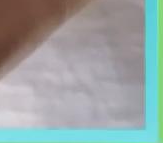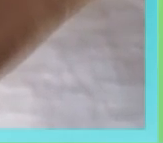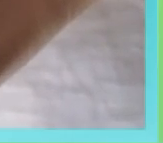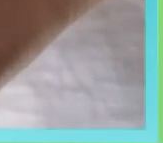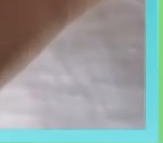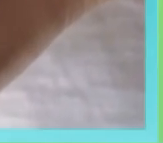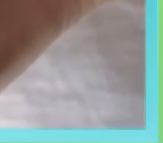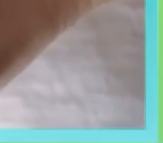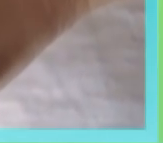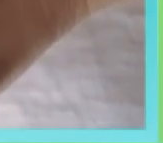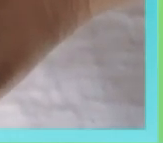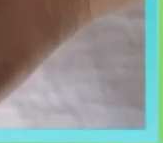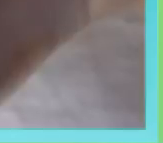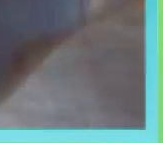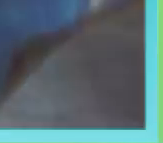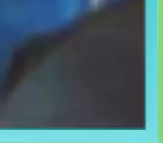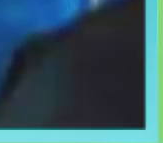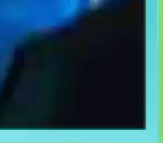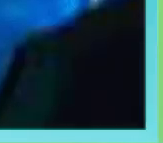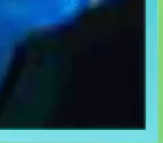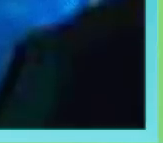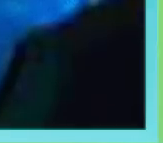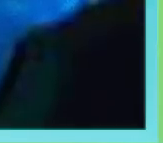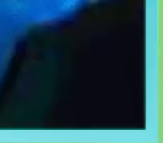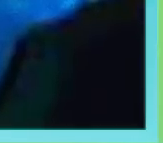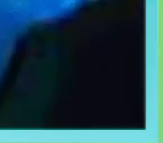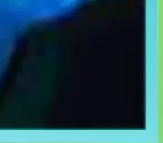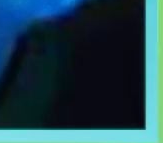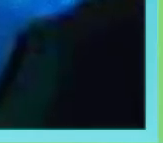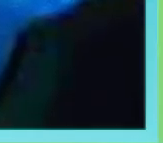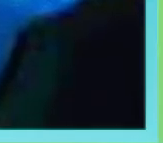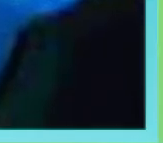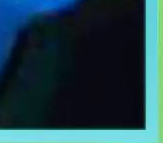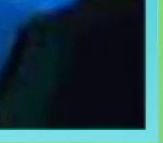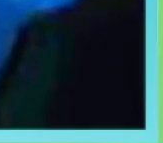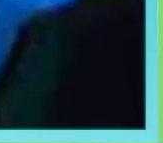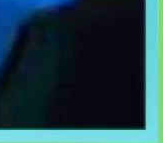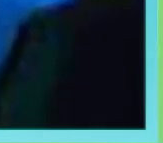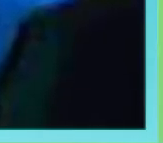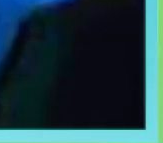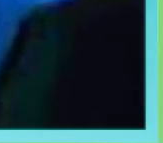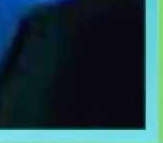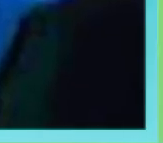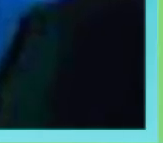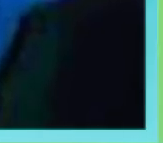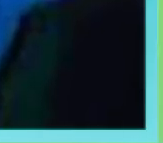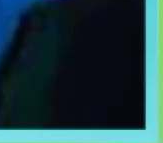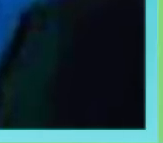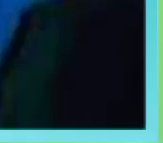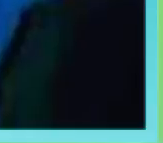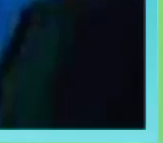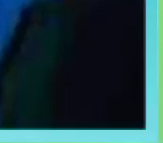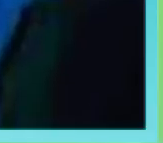notícias sobre o seu benefício, as principais e últimas informações referente ao INSS. Meus amigos, a gente acaba de